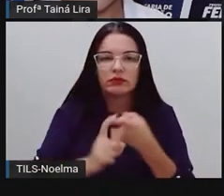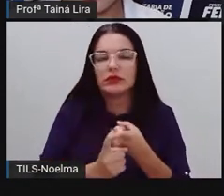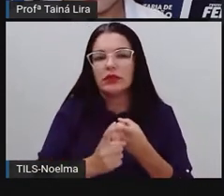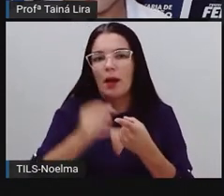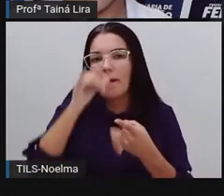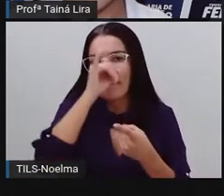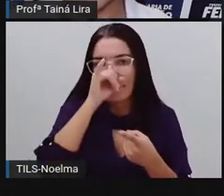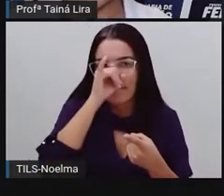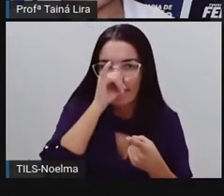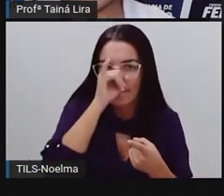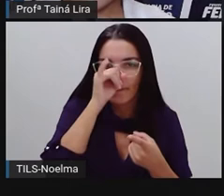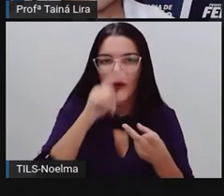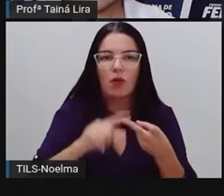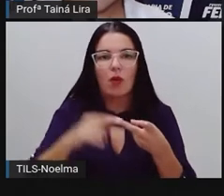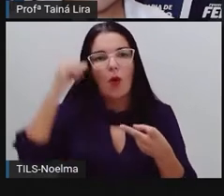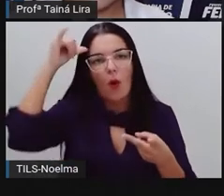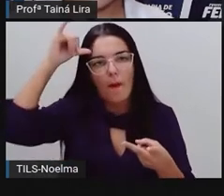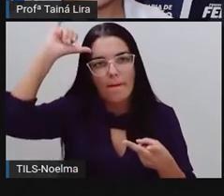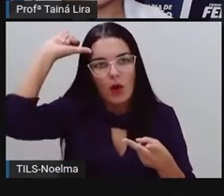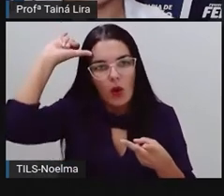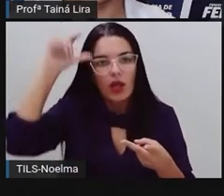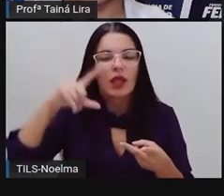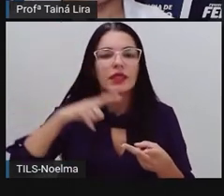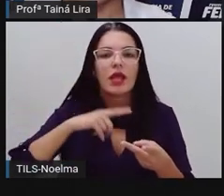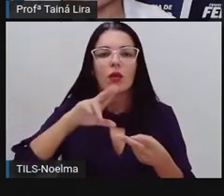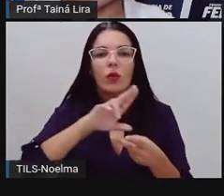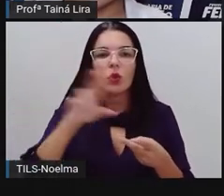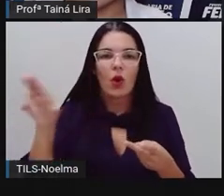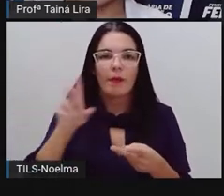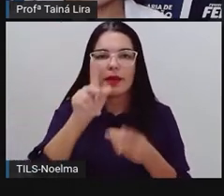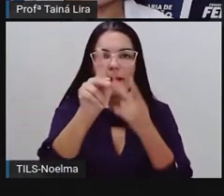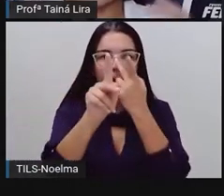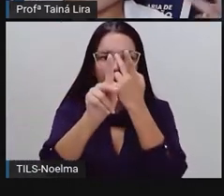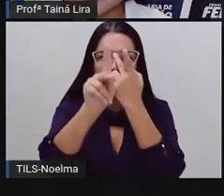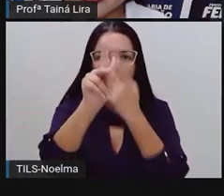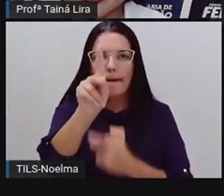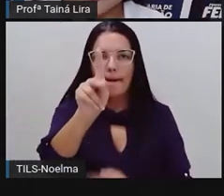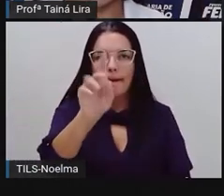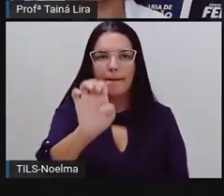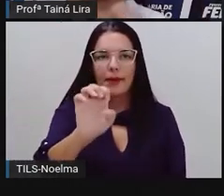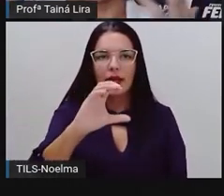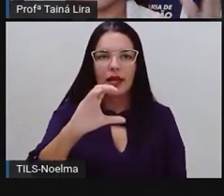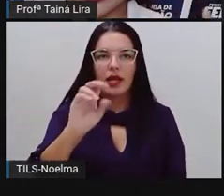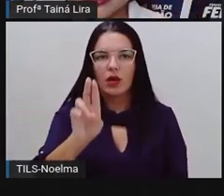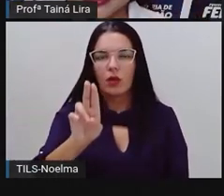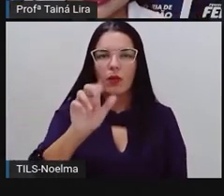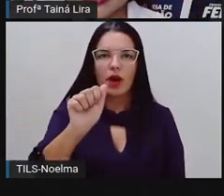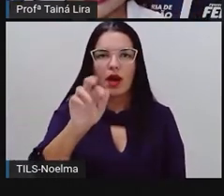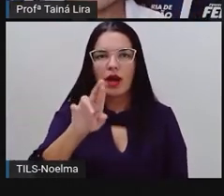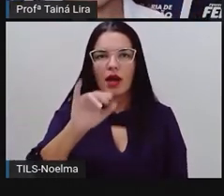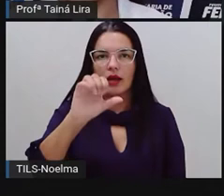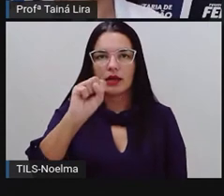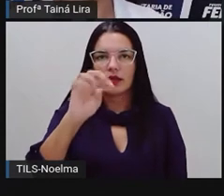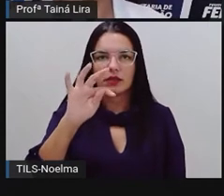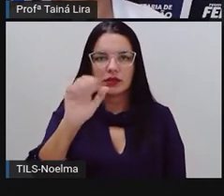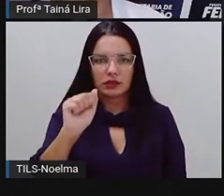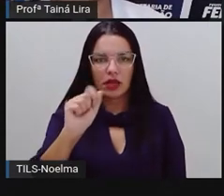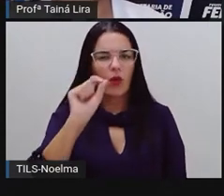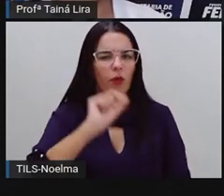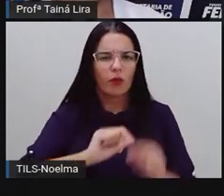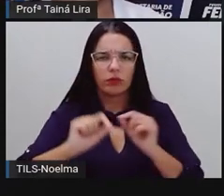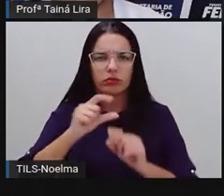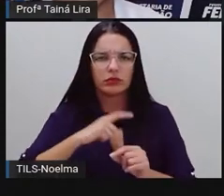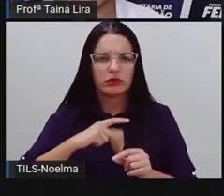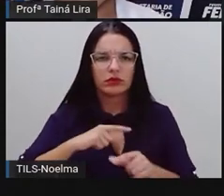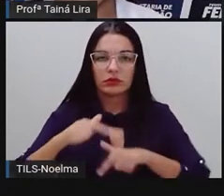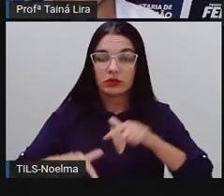de pecuaristas então é as principais não as únicas Tá mas as principais